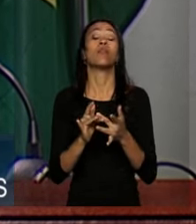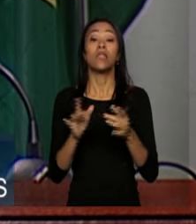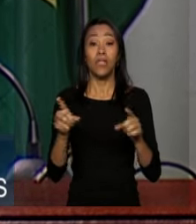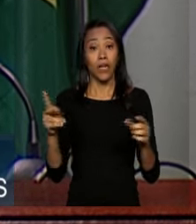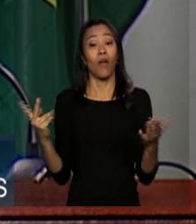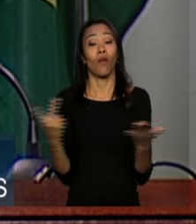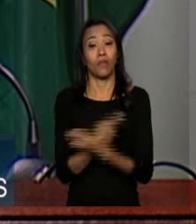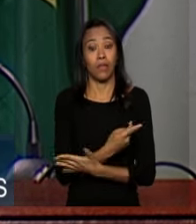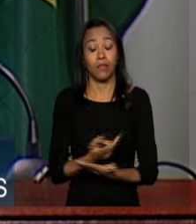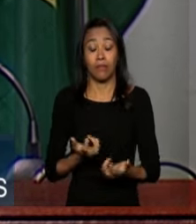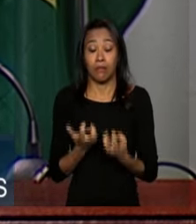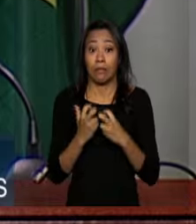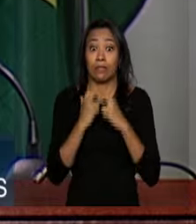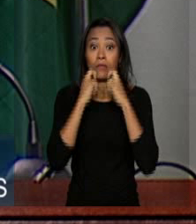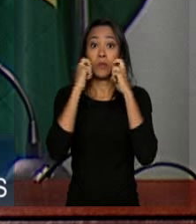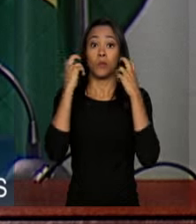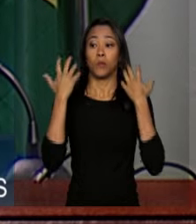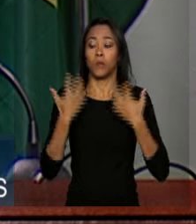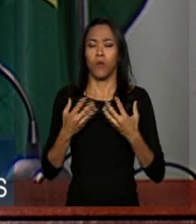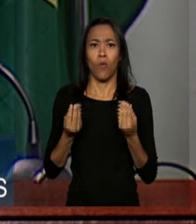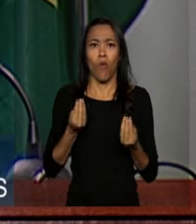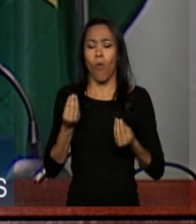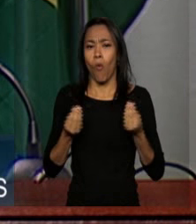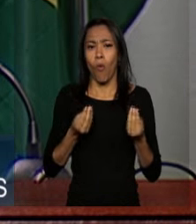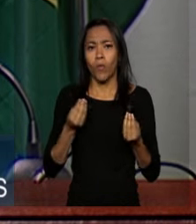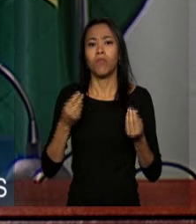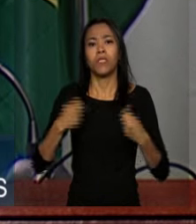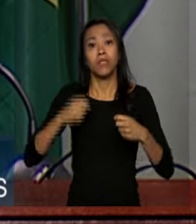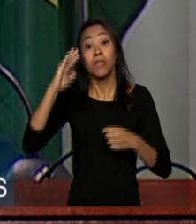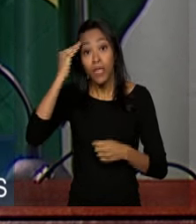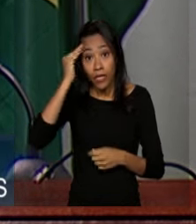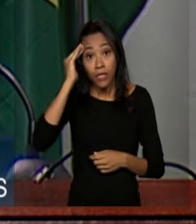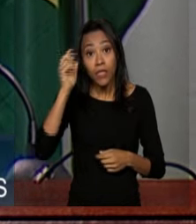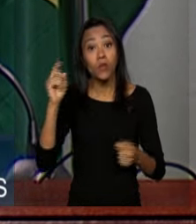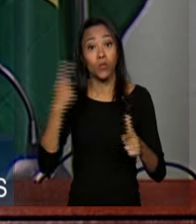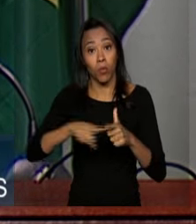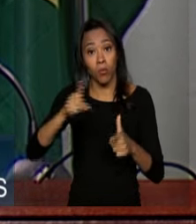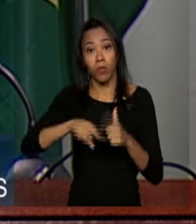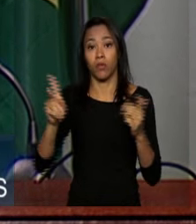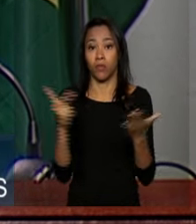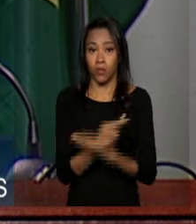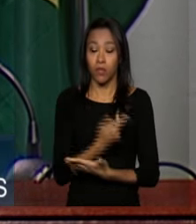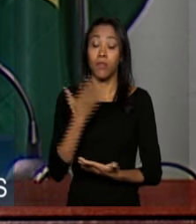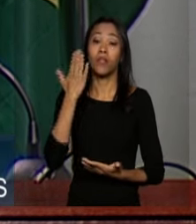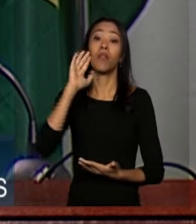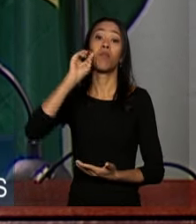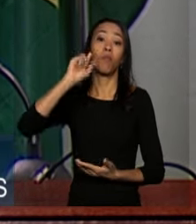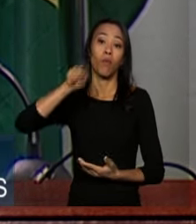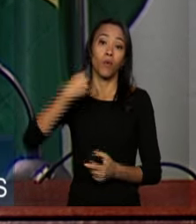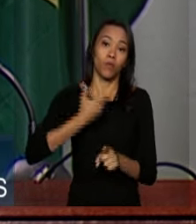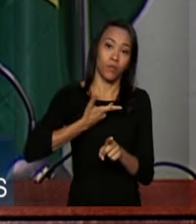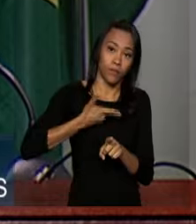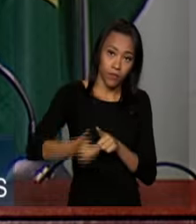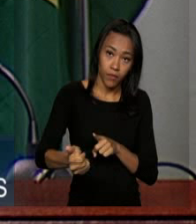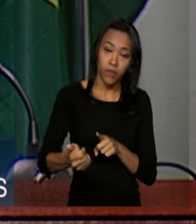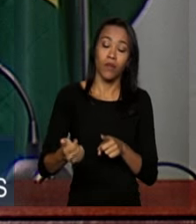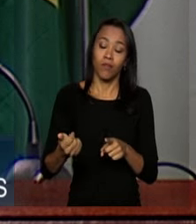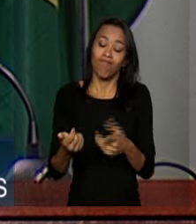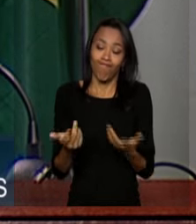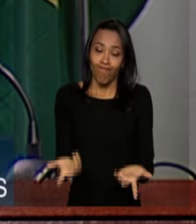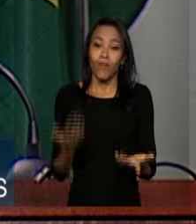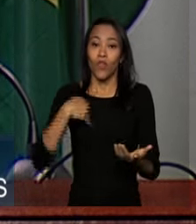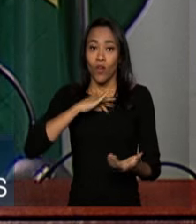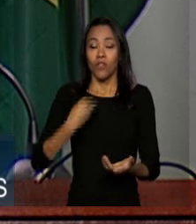que temos de bem entender para bem superar. Vivemos hoje grandes incertezas ainda na